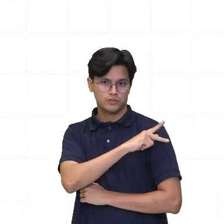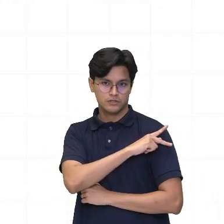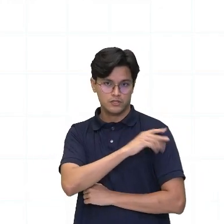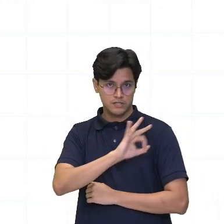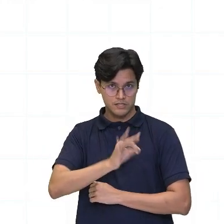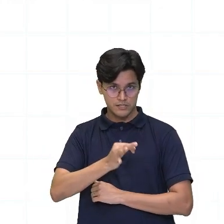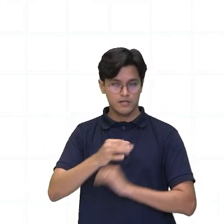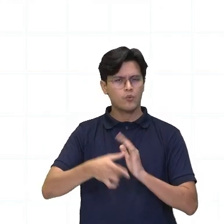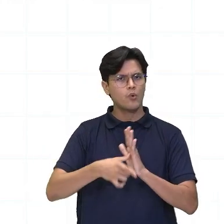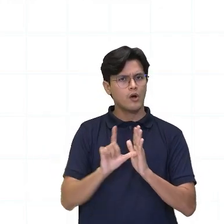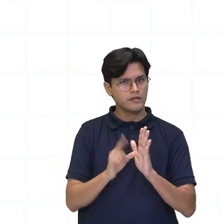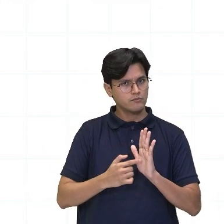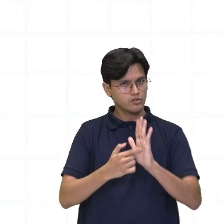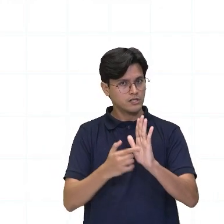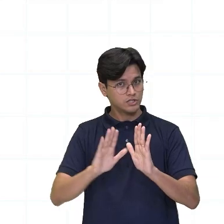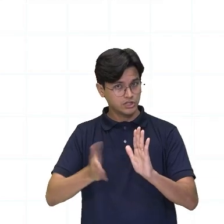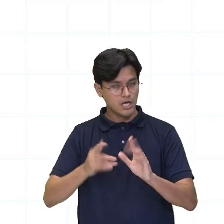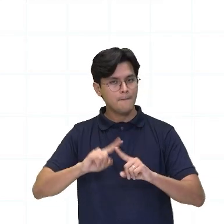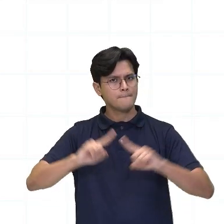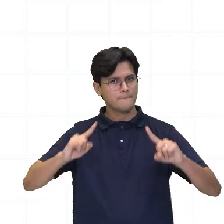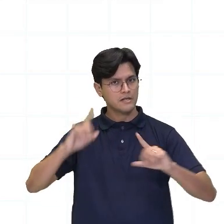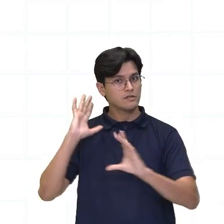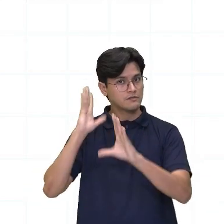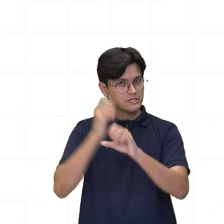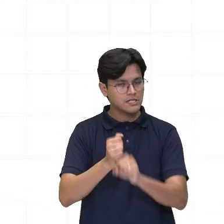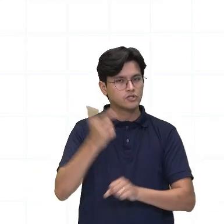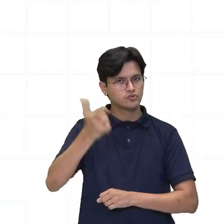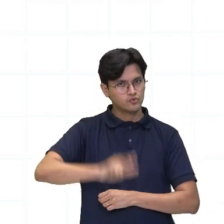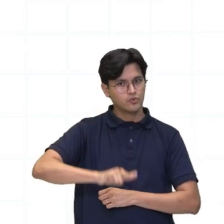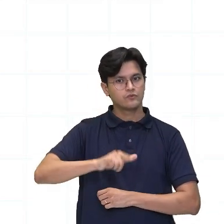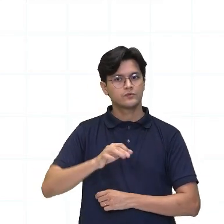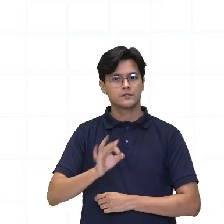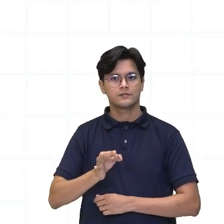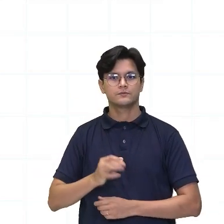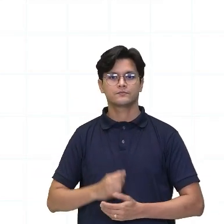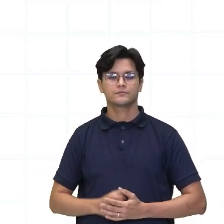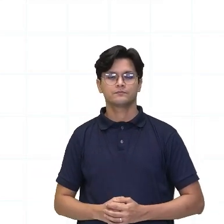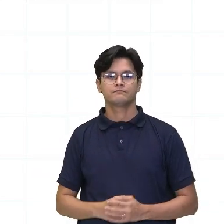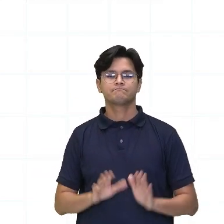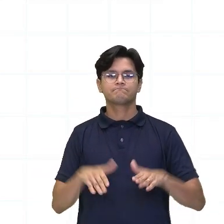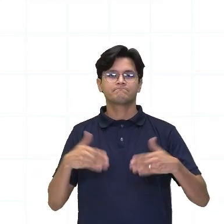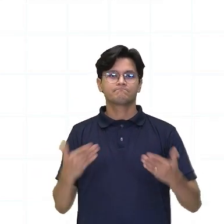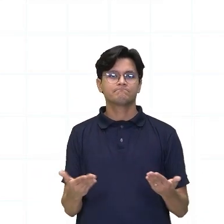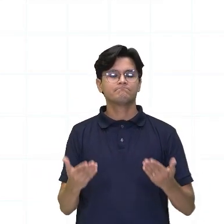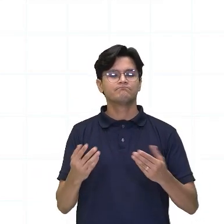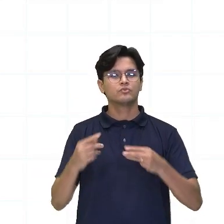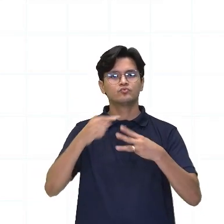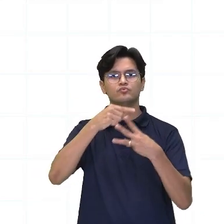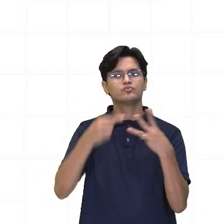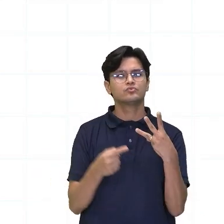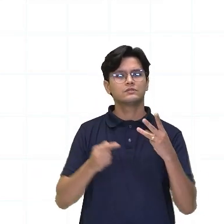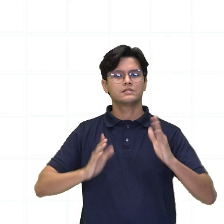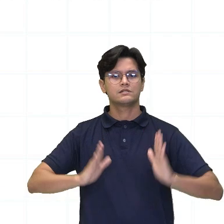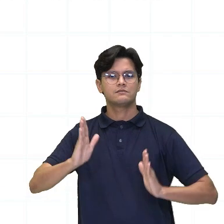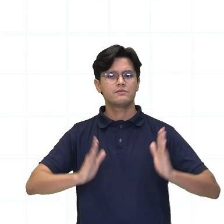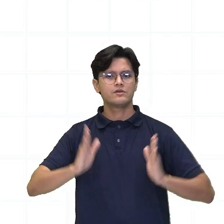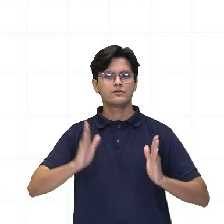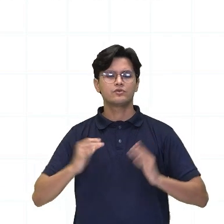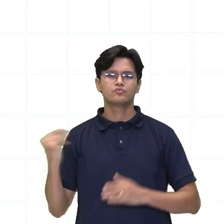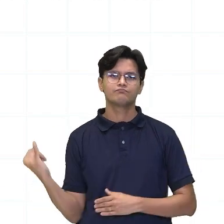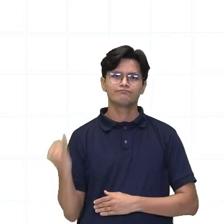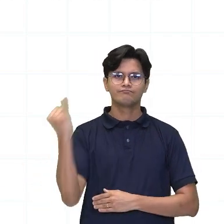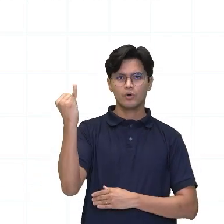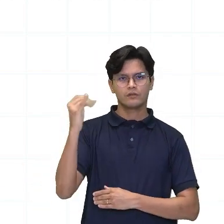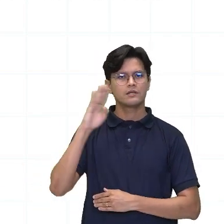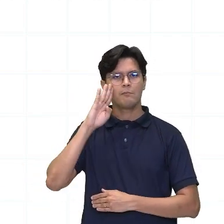vamos recapitular mais um pouquinho, vamos lá? Então, quais são esses 3 períodos